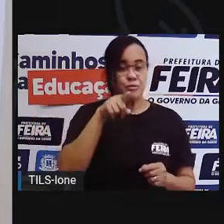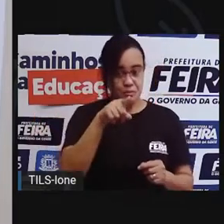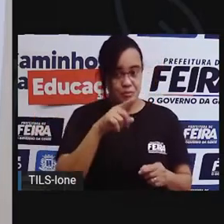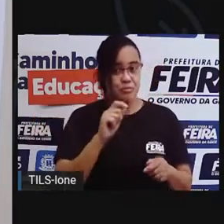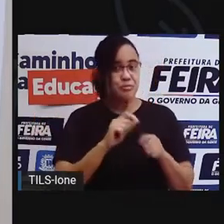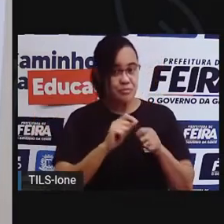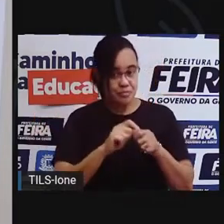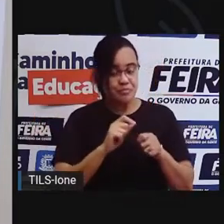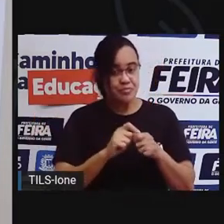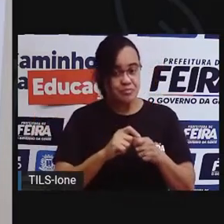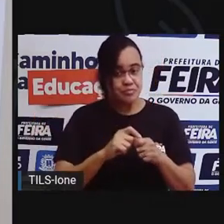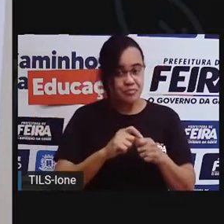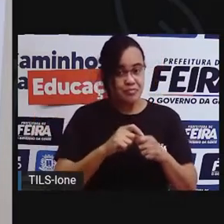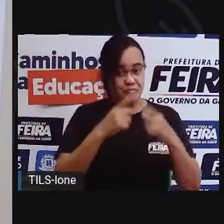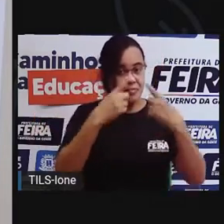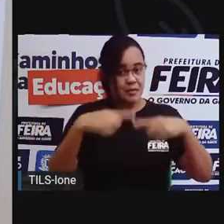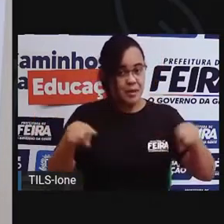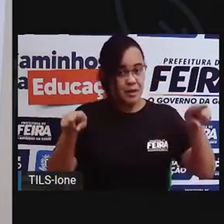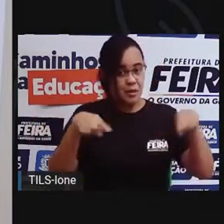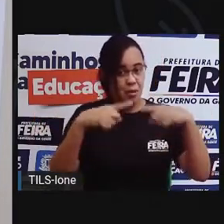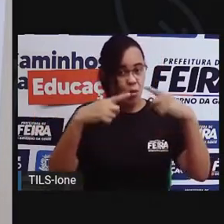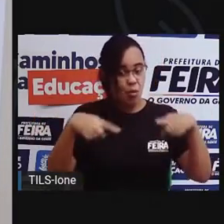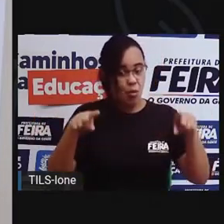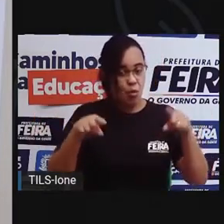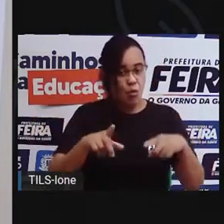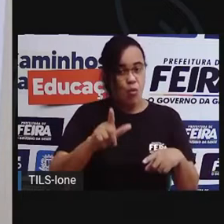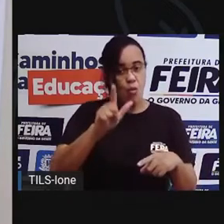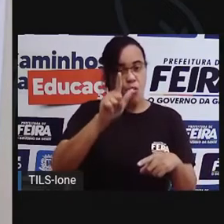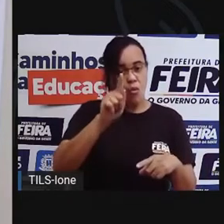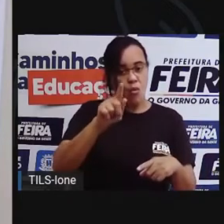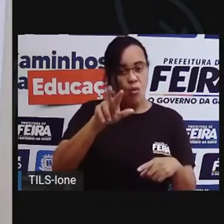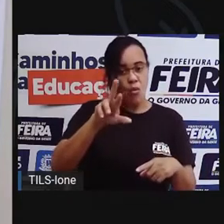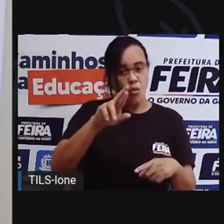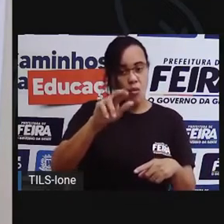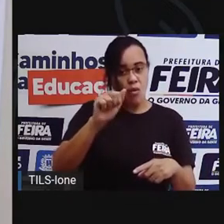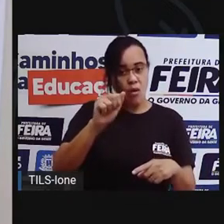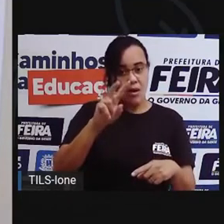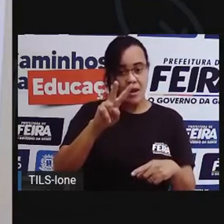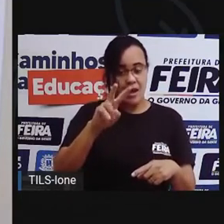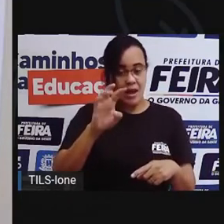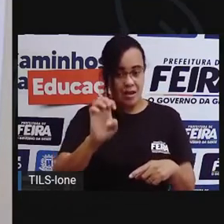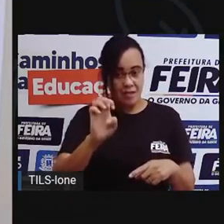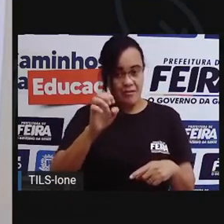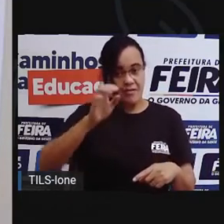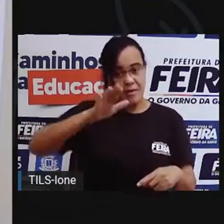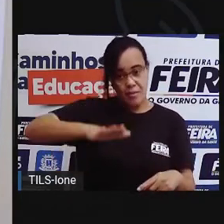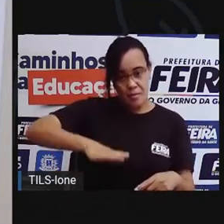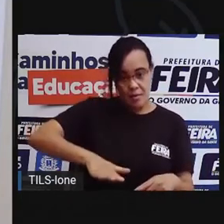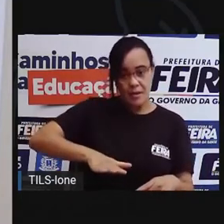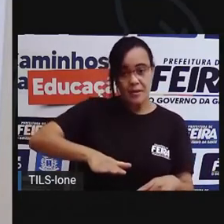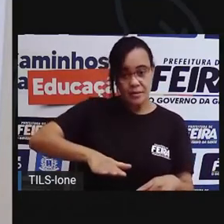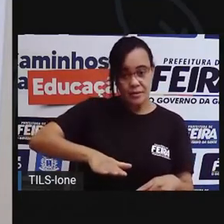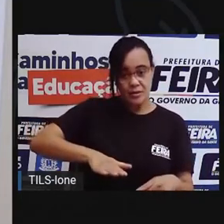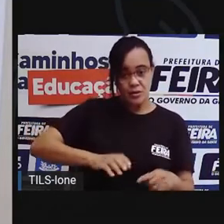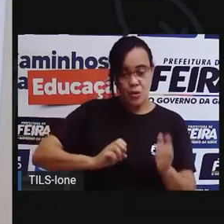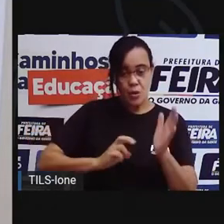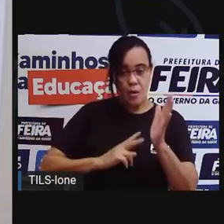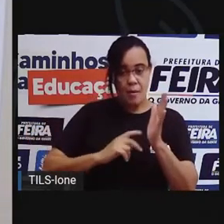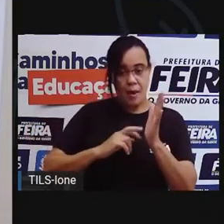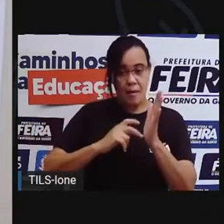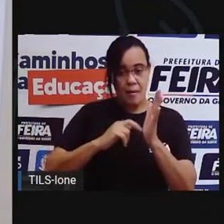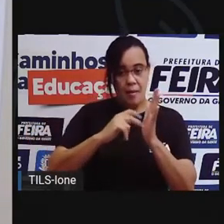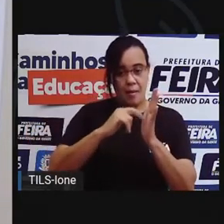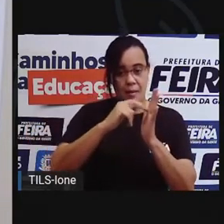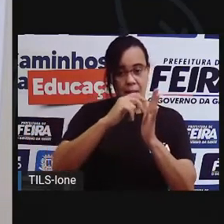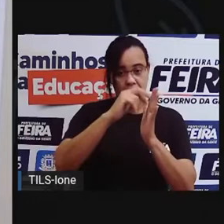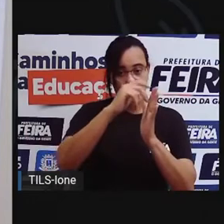quando eu tocar o dó grave, sim, a mão vai estar para baixo. Quando eu for subindo a escadinha da